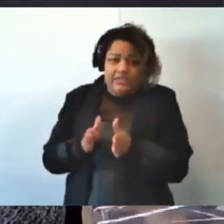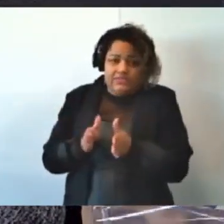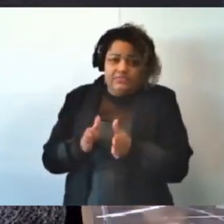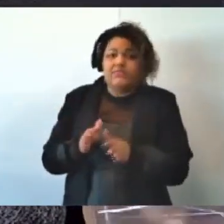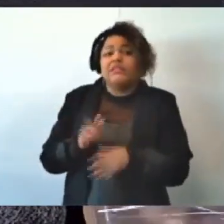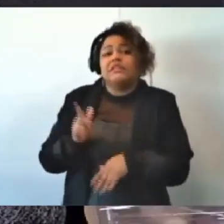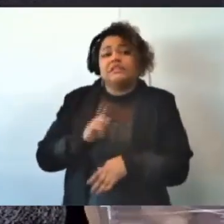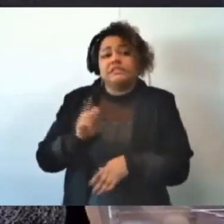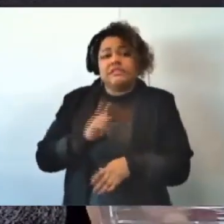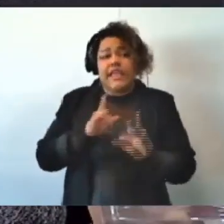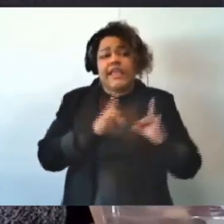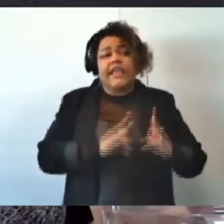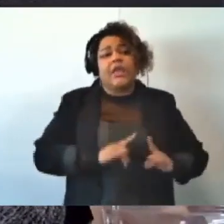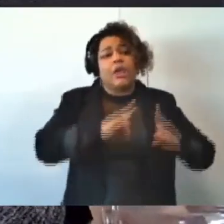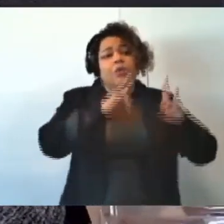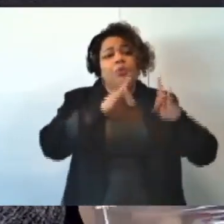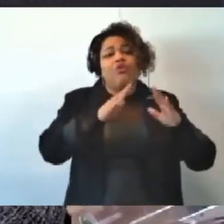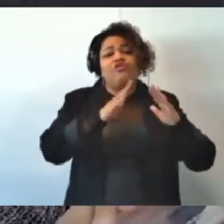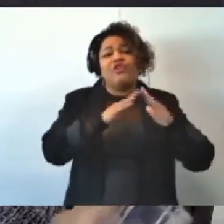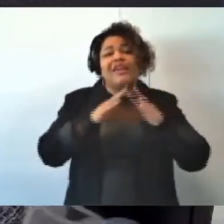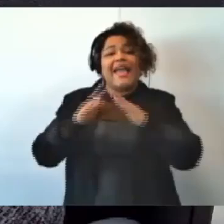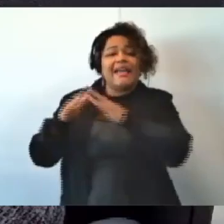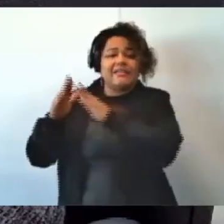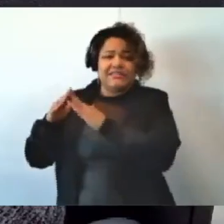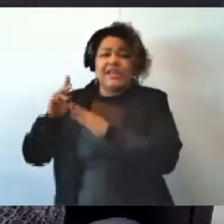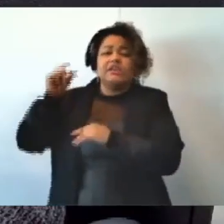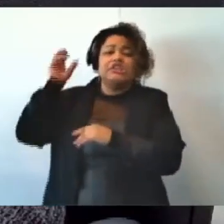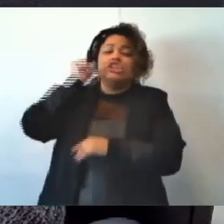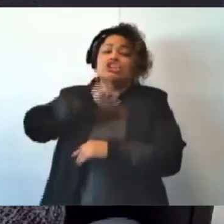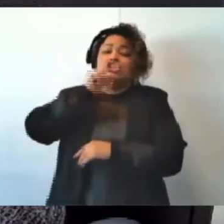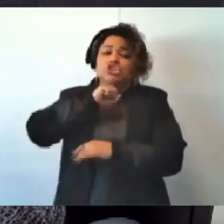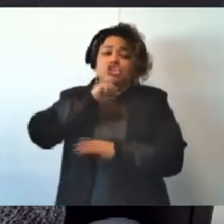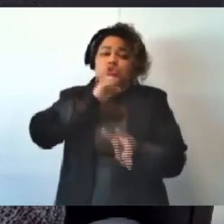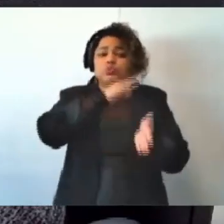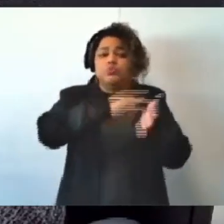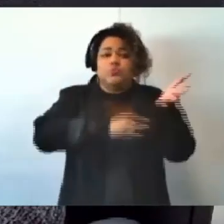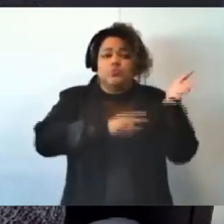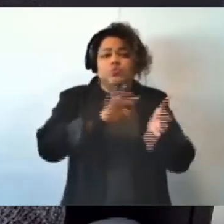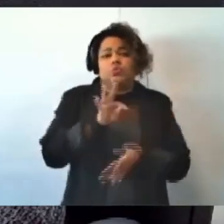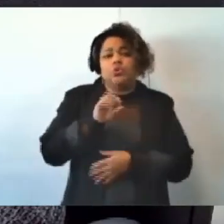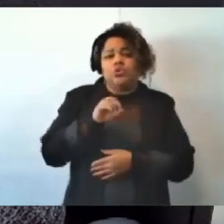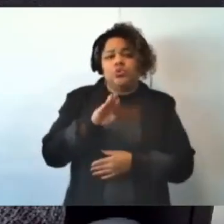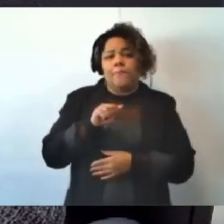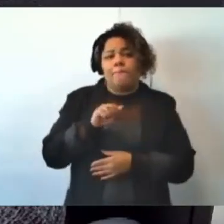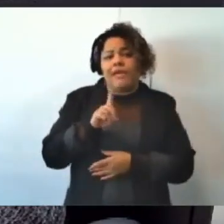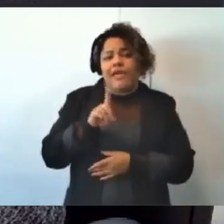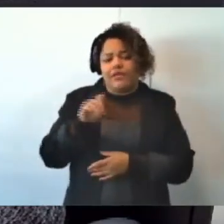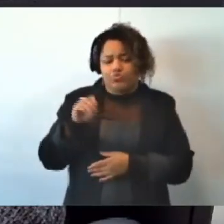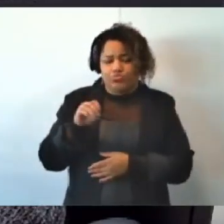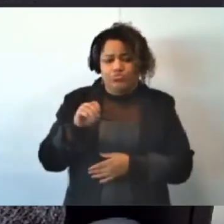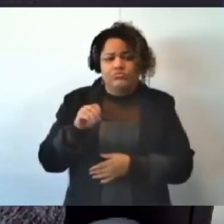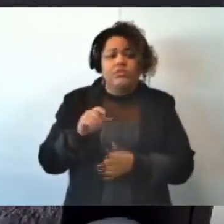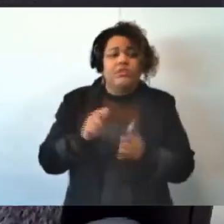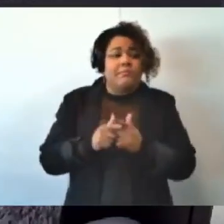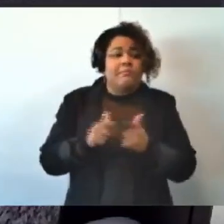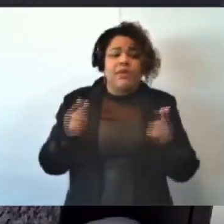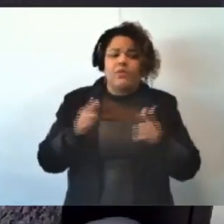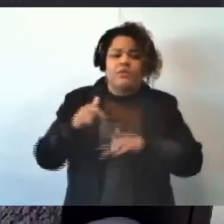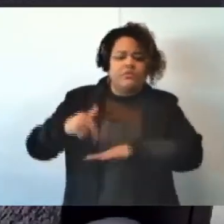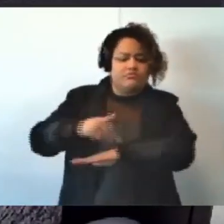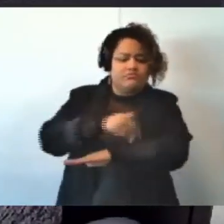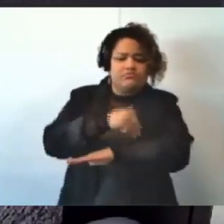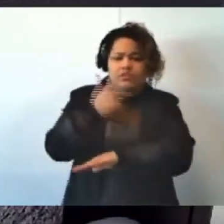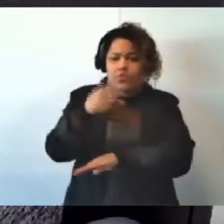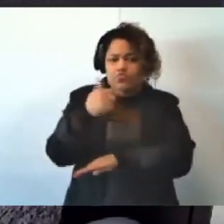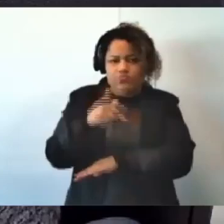ali são tudo casas. A maioria das ruas nem asfalto tem, são ruas de paralelepípedo, são ruas que